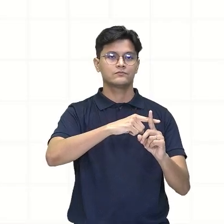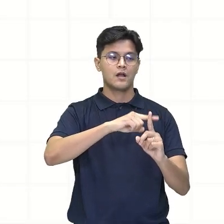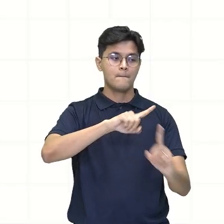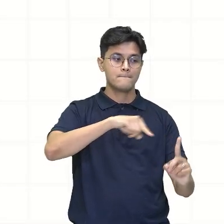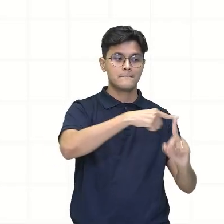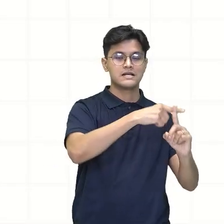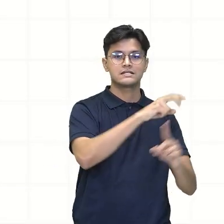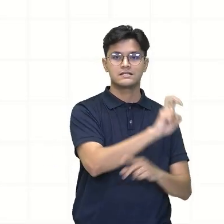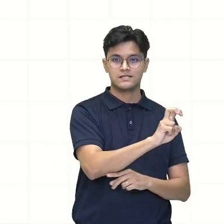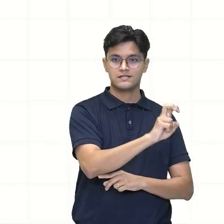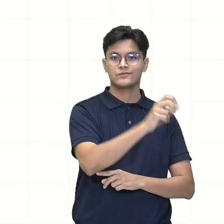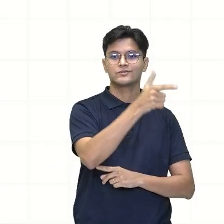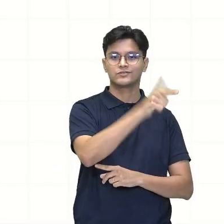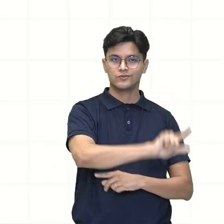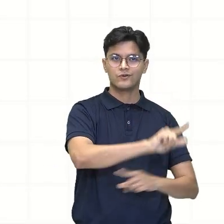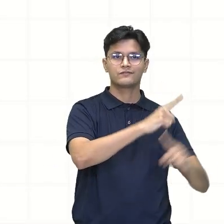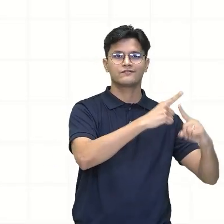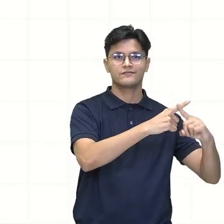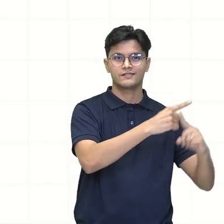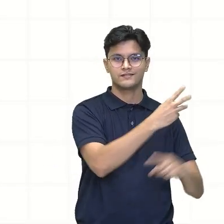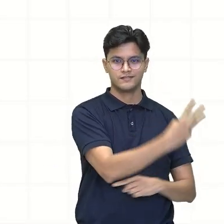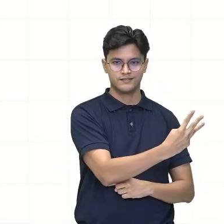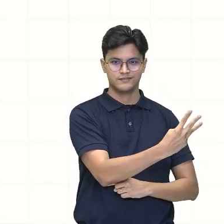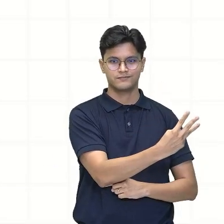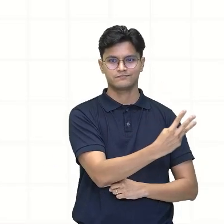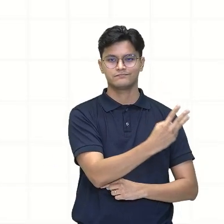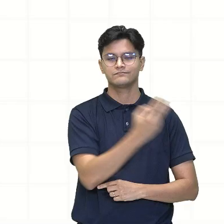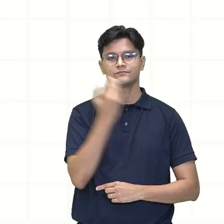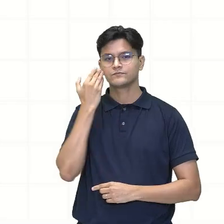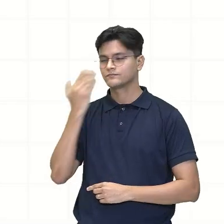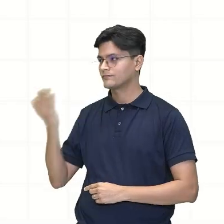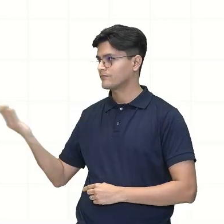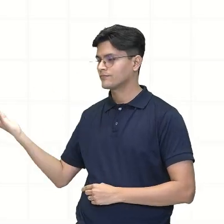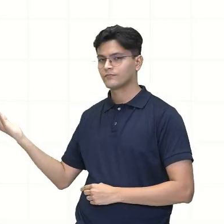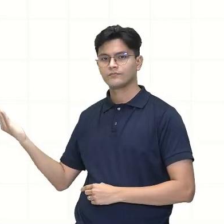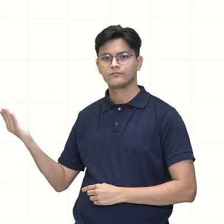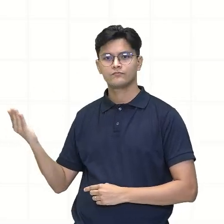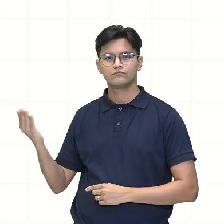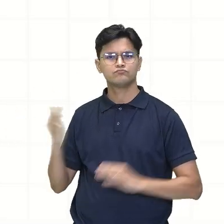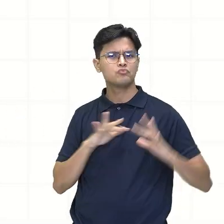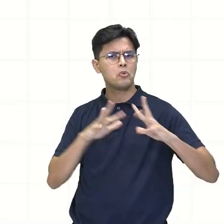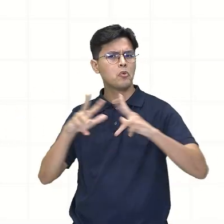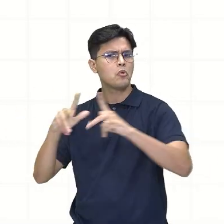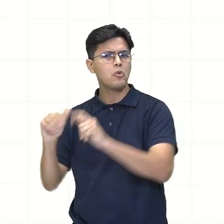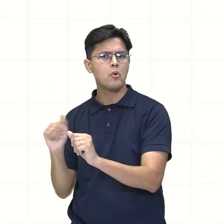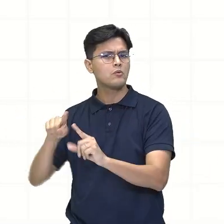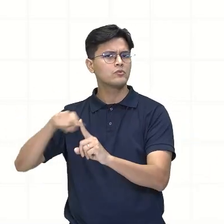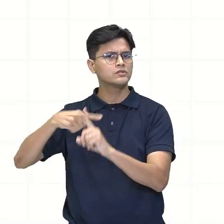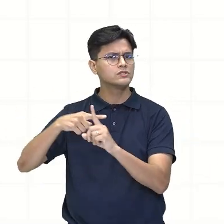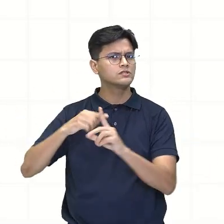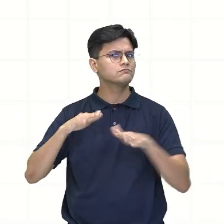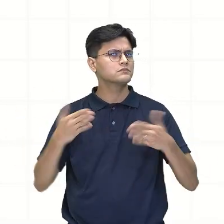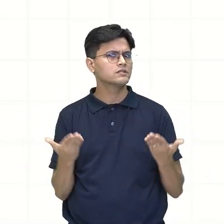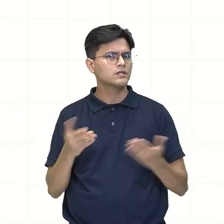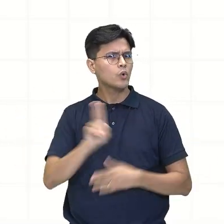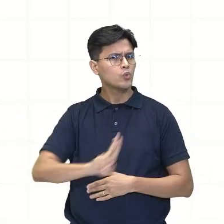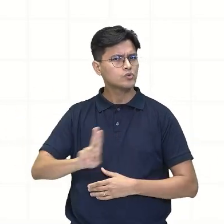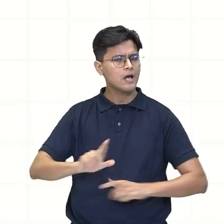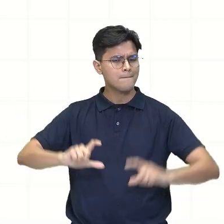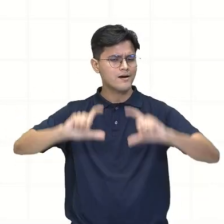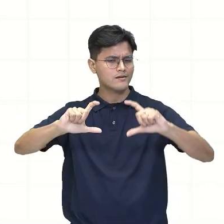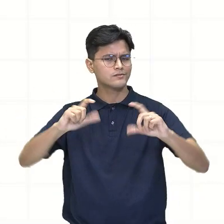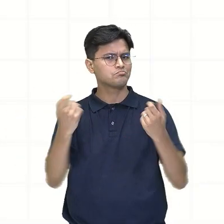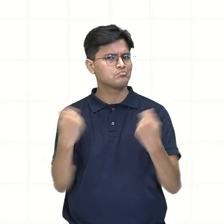5 vezes 3. Como tudo é positivo, a gente nem precisa usar o parêntese, mas se você